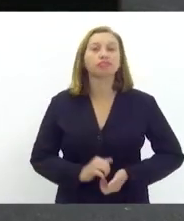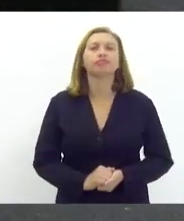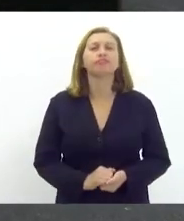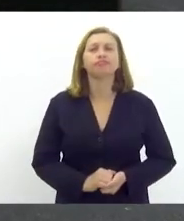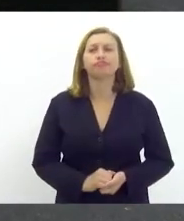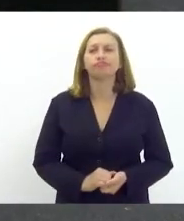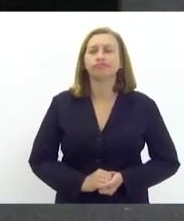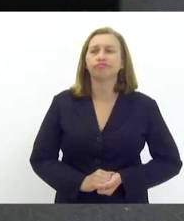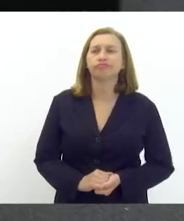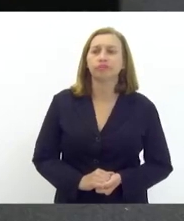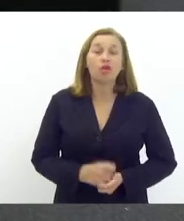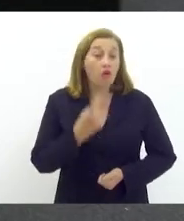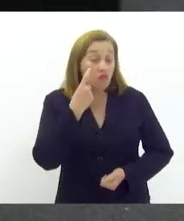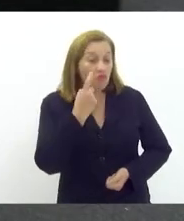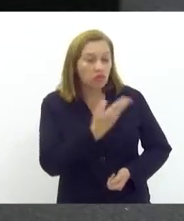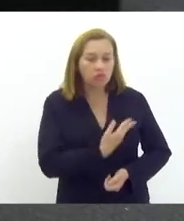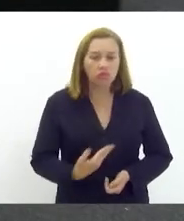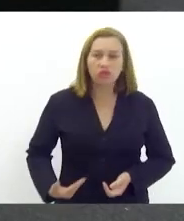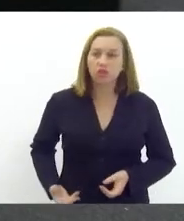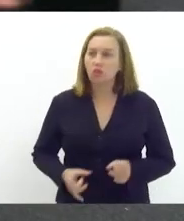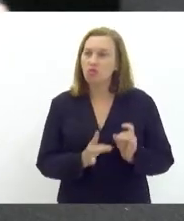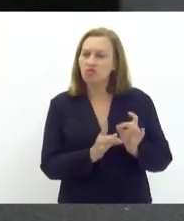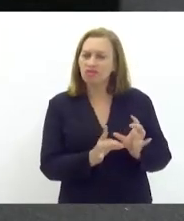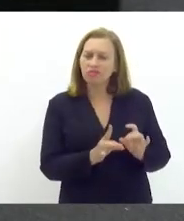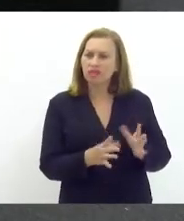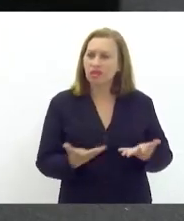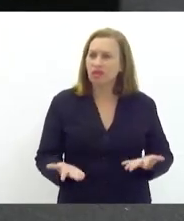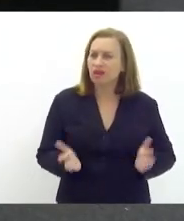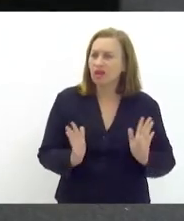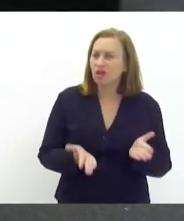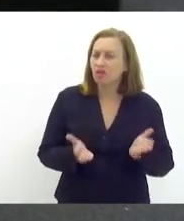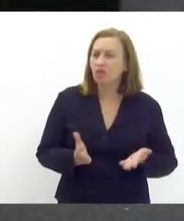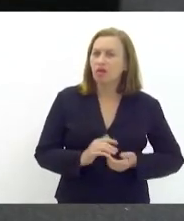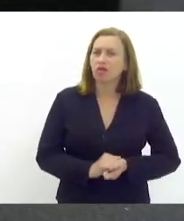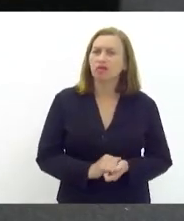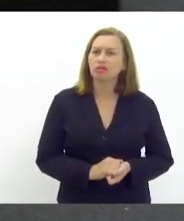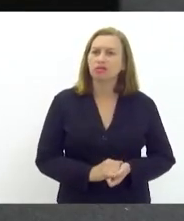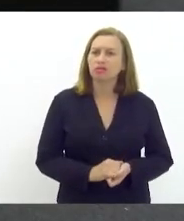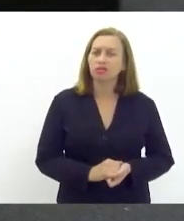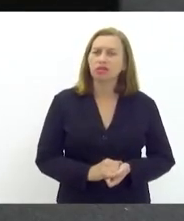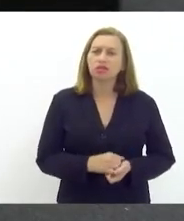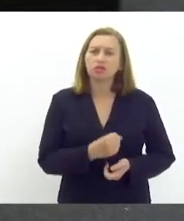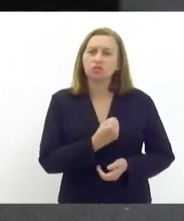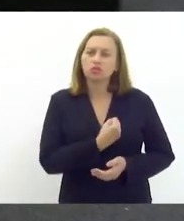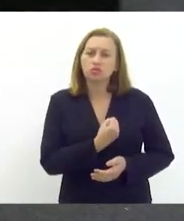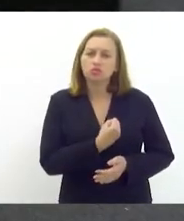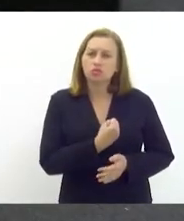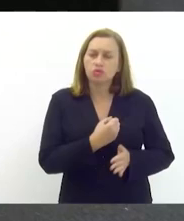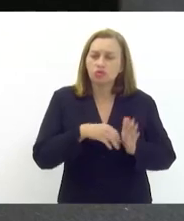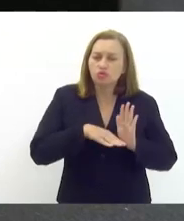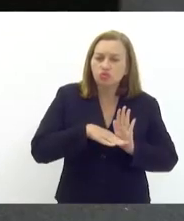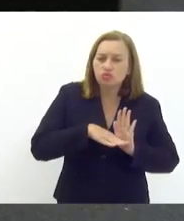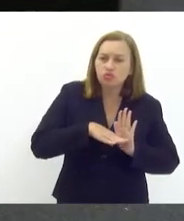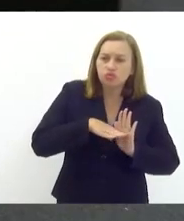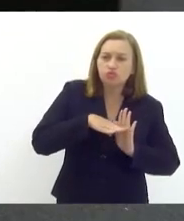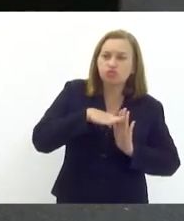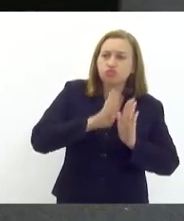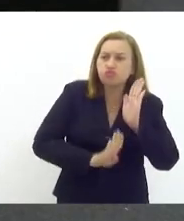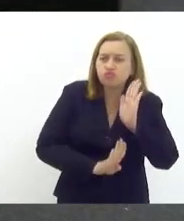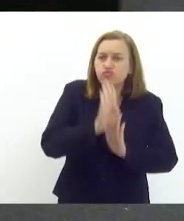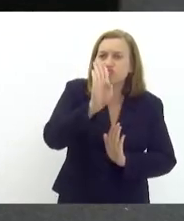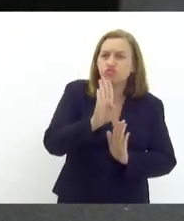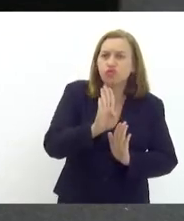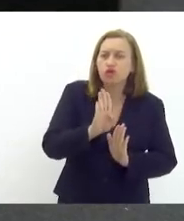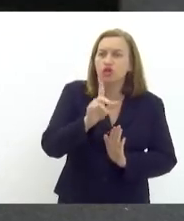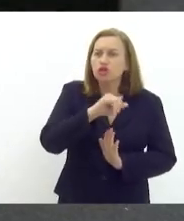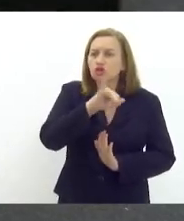tá vendo o governador vender que agora a gente subiu nos índices de análise do mercado João Dória vem cá vou te acompanhar para